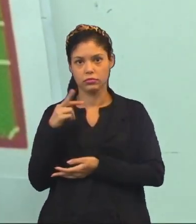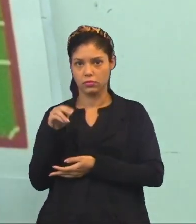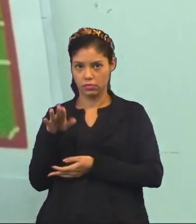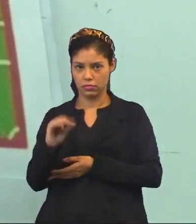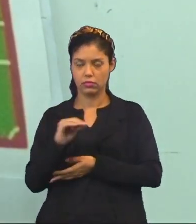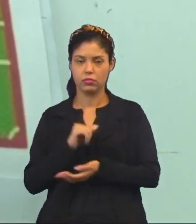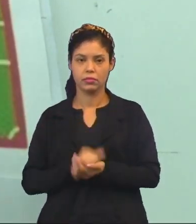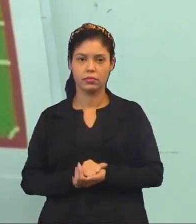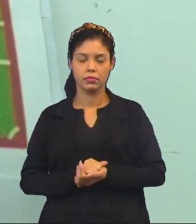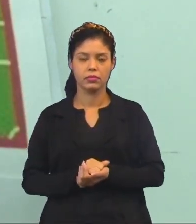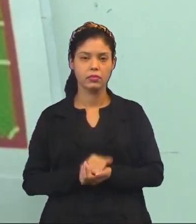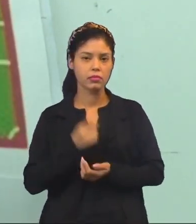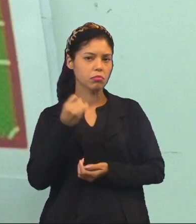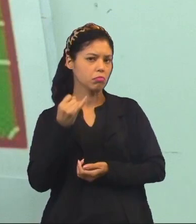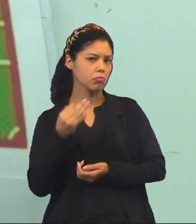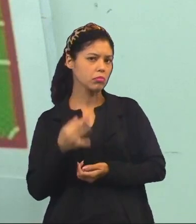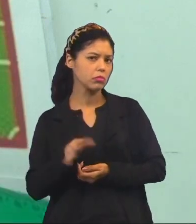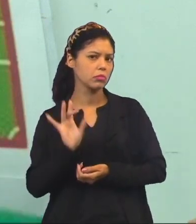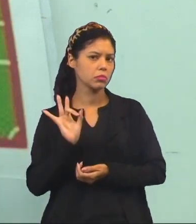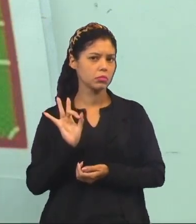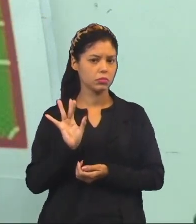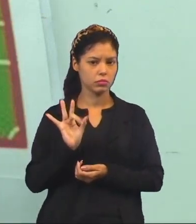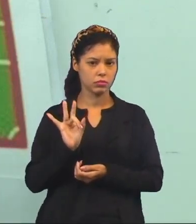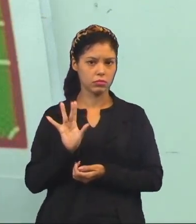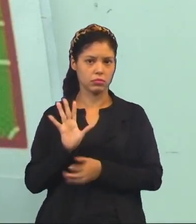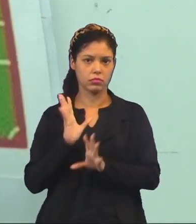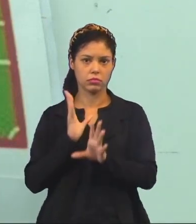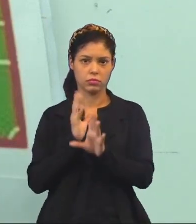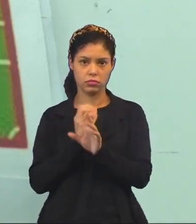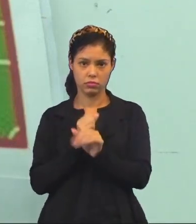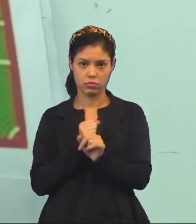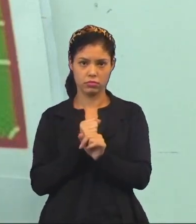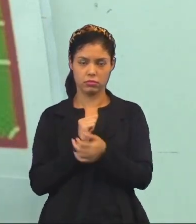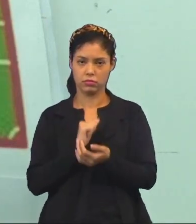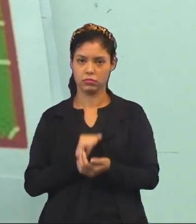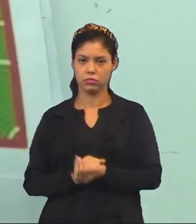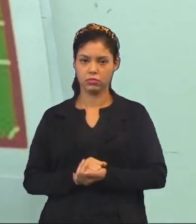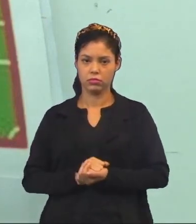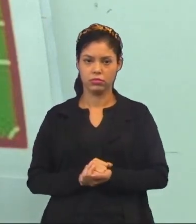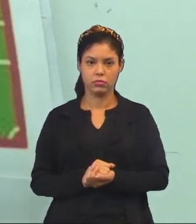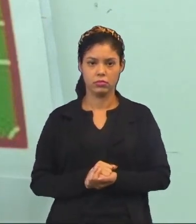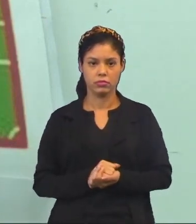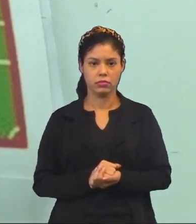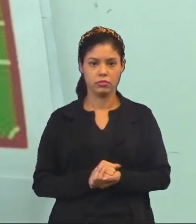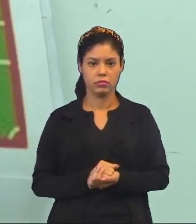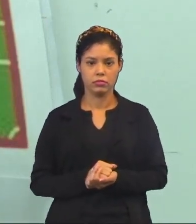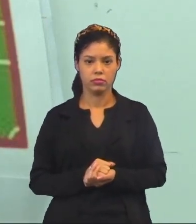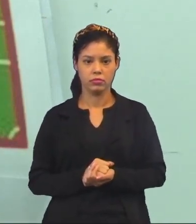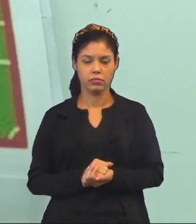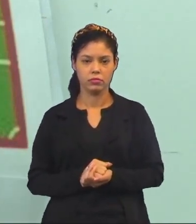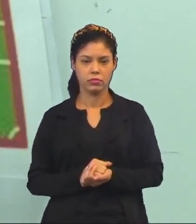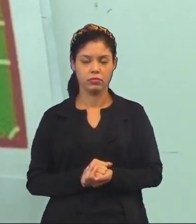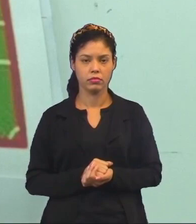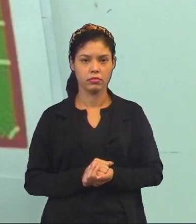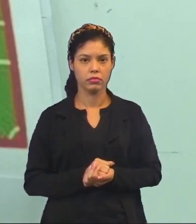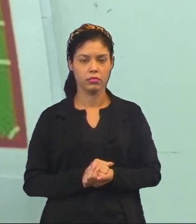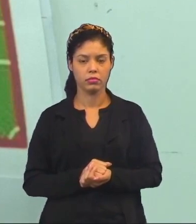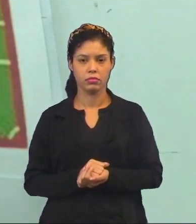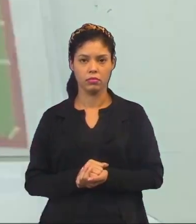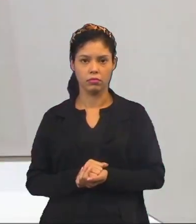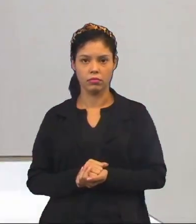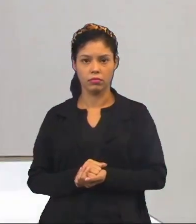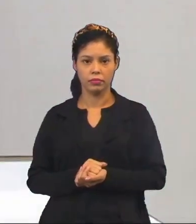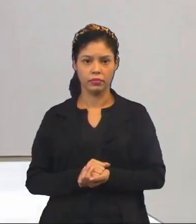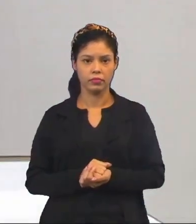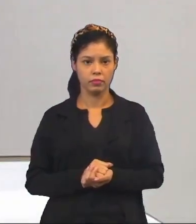Eu vou simplesmente somar, Vamos ver aqui um pouquinho mais abaixo, que a gente vai ver como é que a gente faz